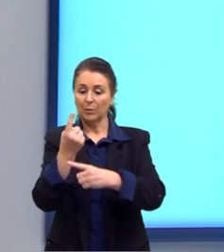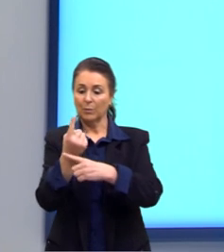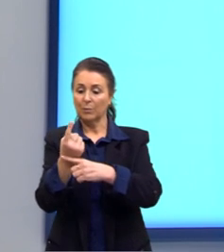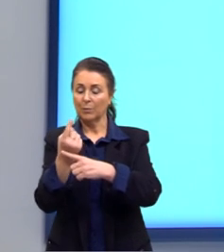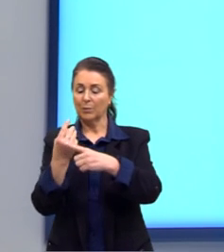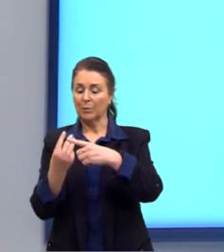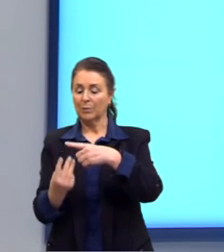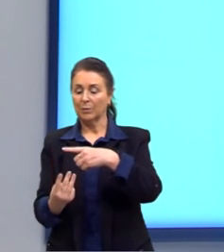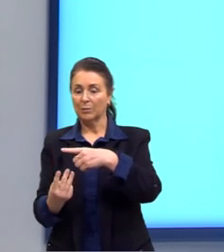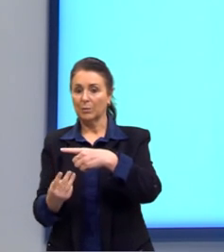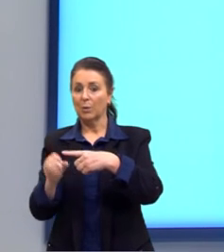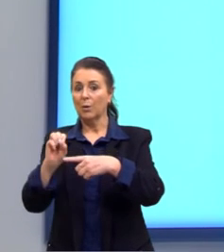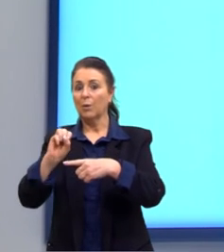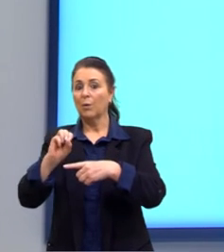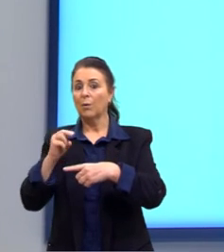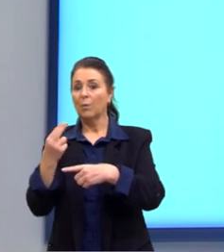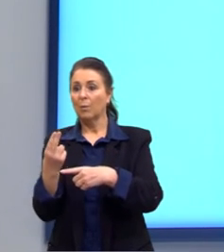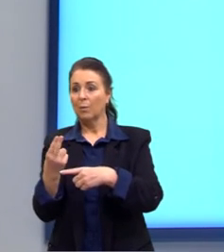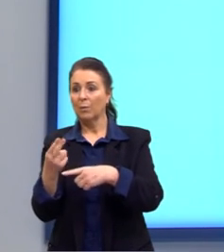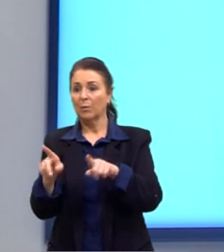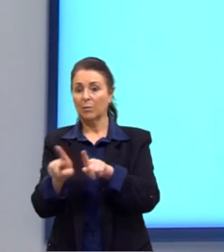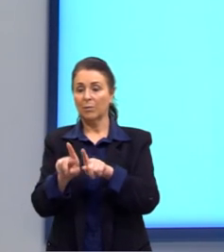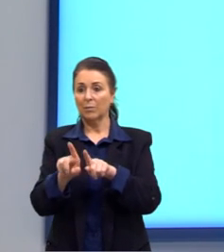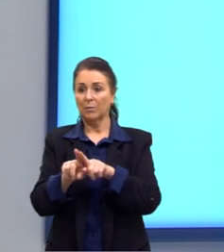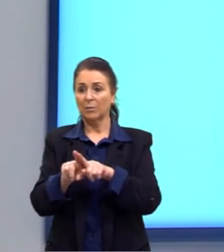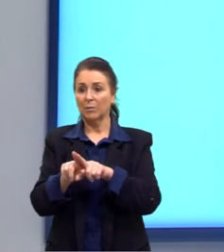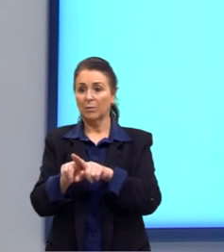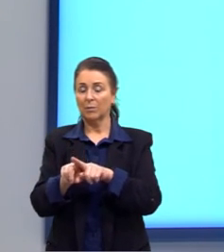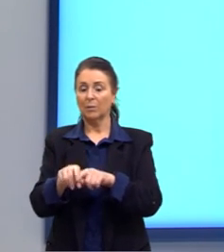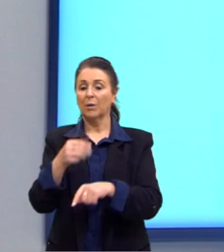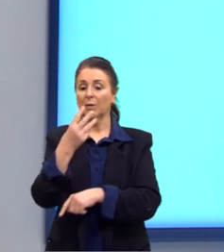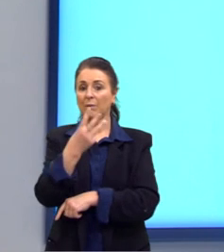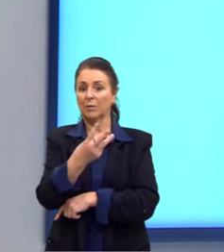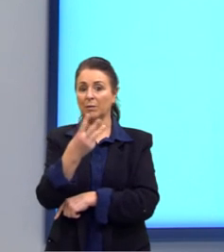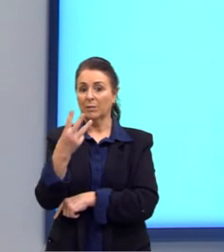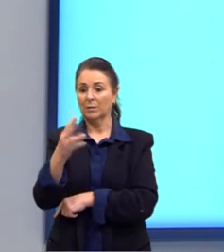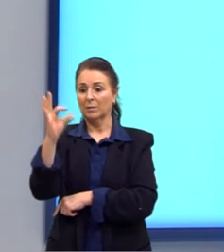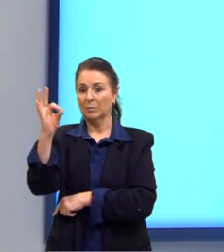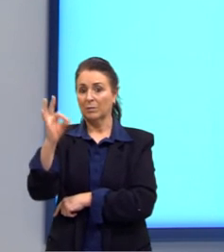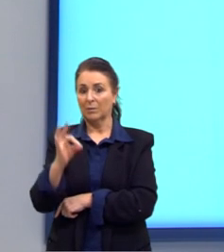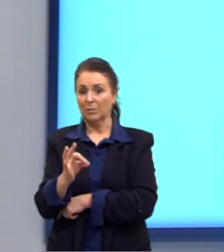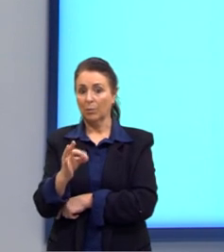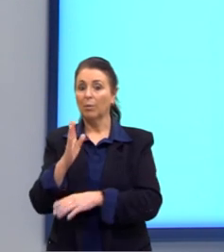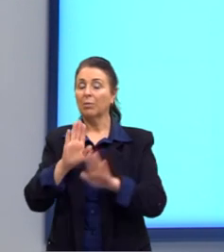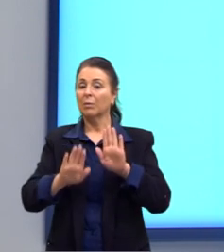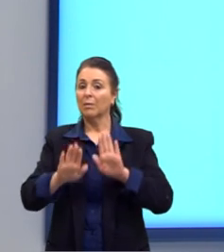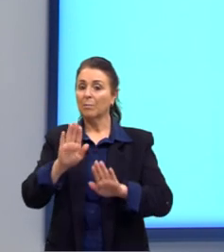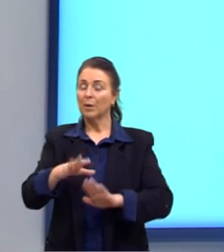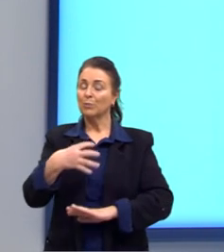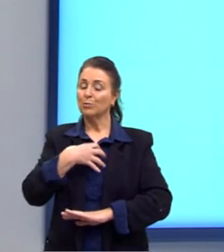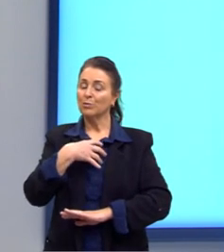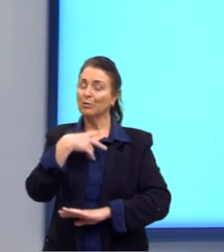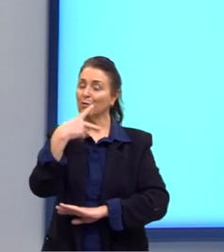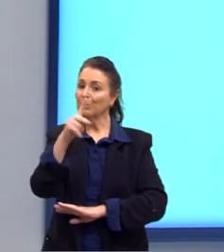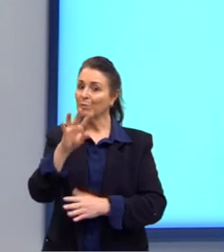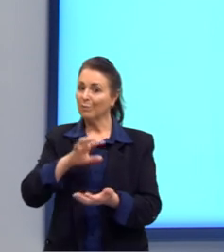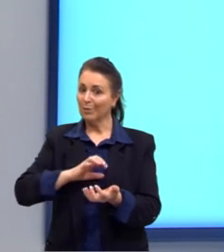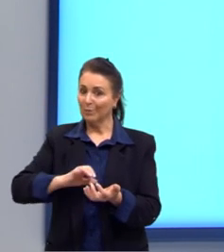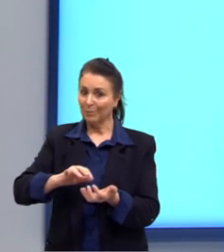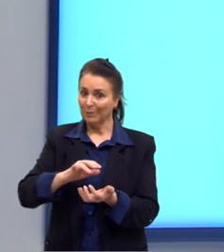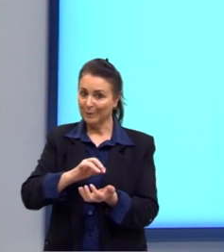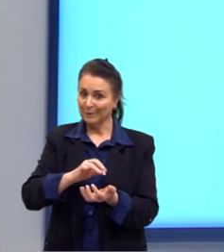terço ou também pode esquecer 33% vai depender da forma que você vai